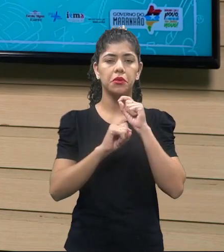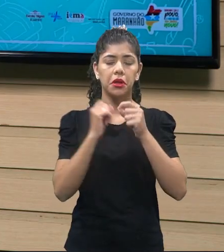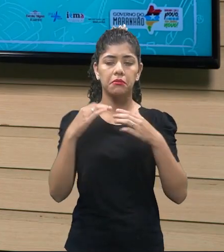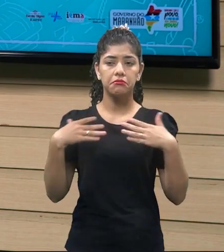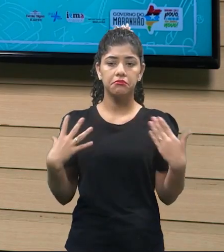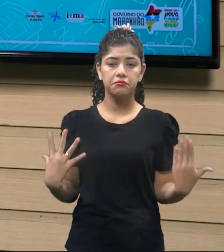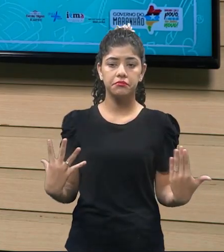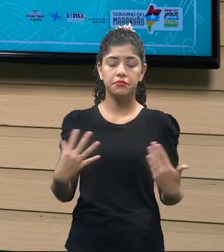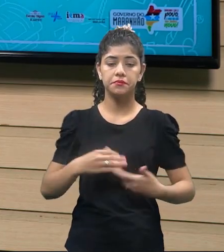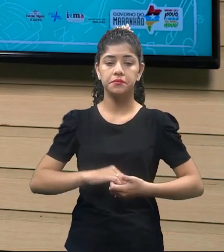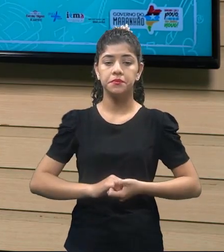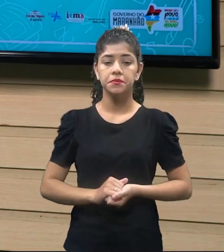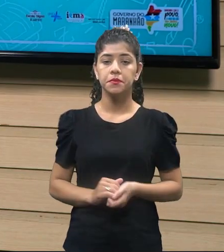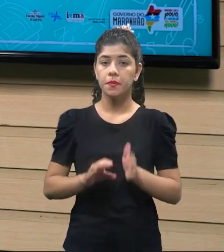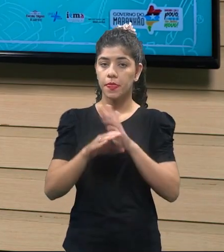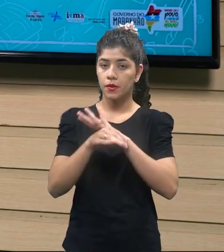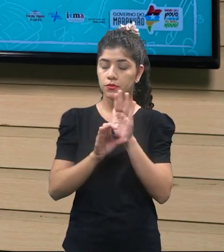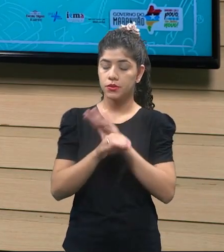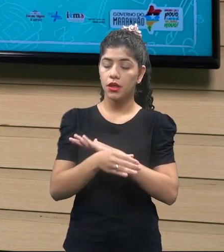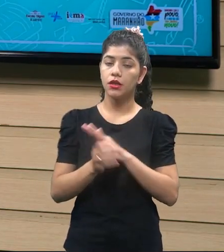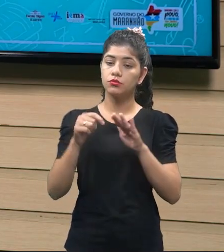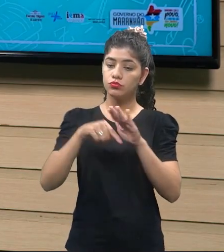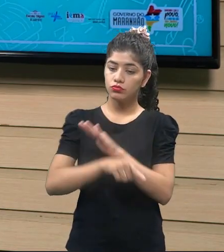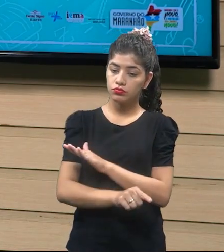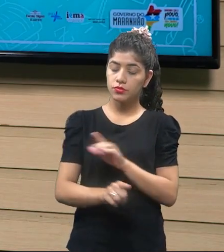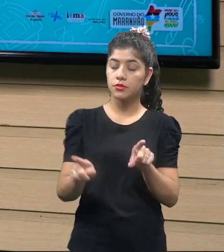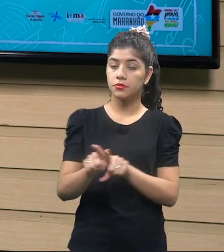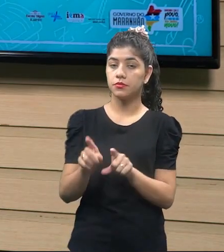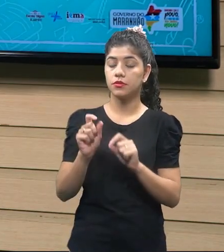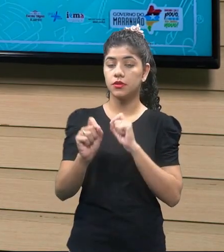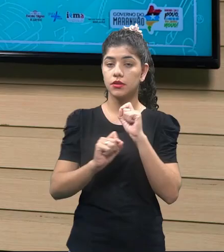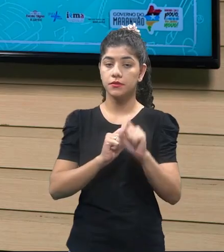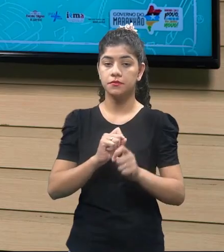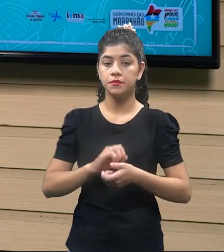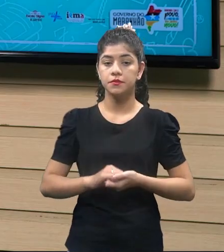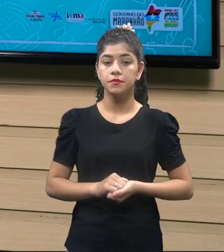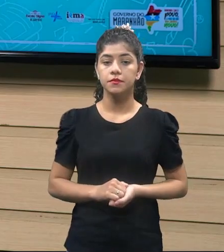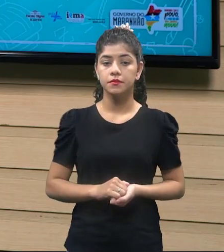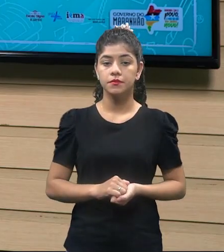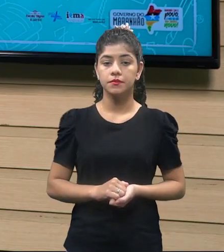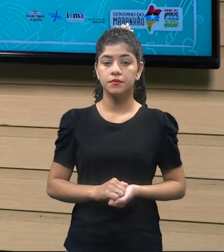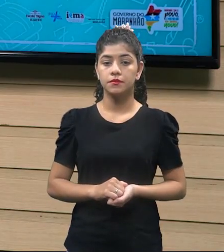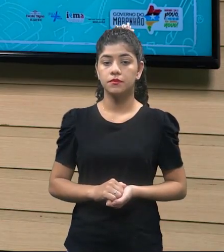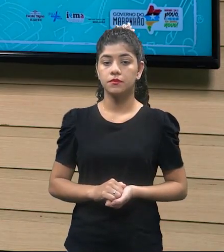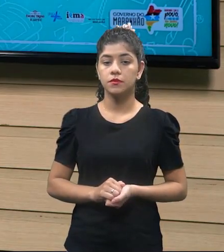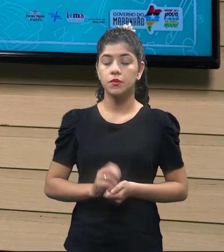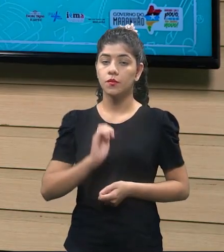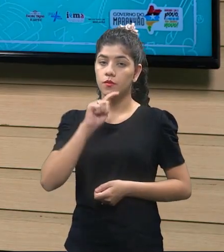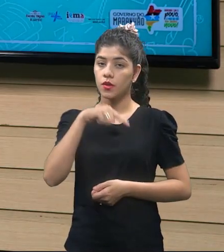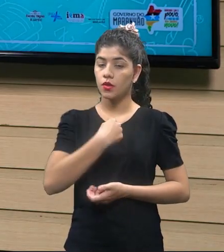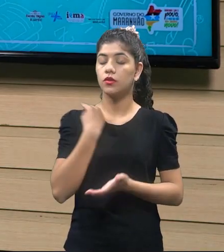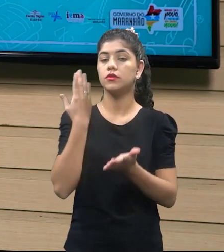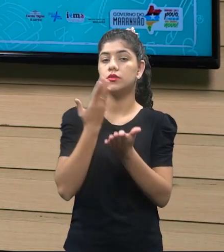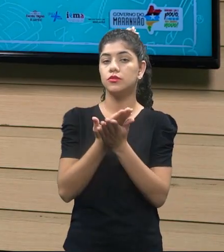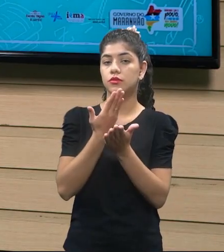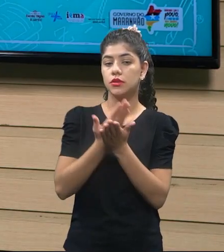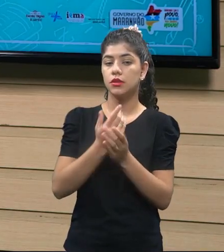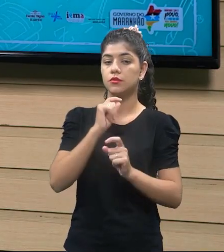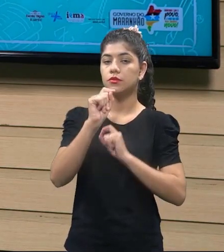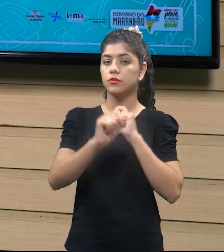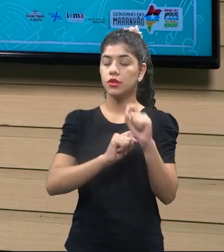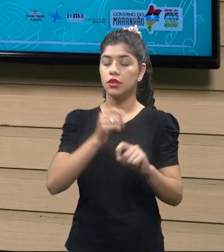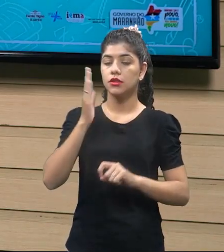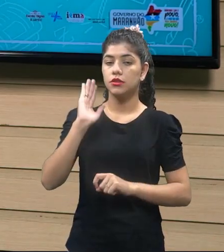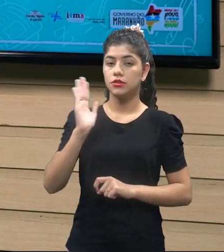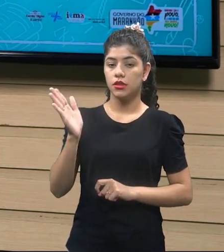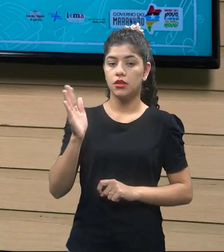vai ver o conceito mais um pouquinho, mas já adiantando, quando nós estudamos a parte